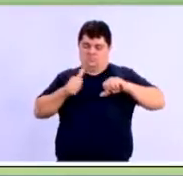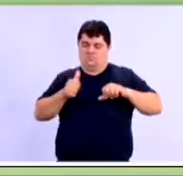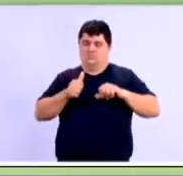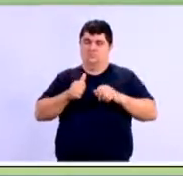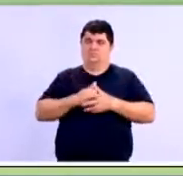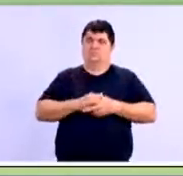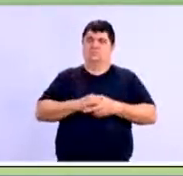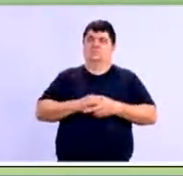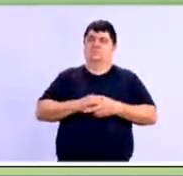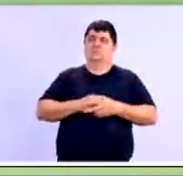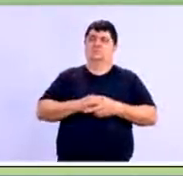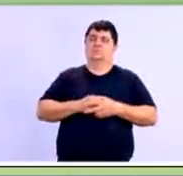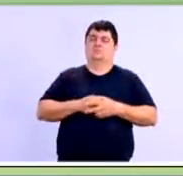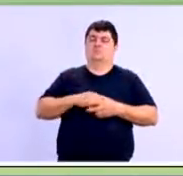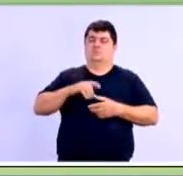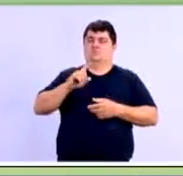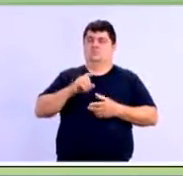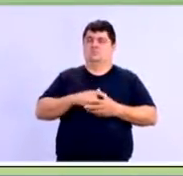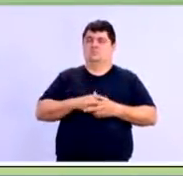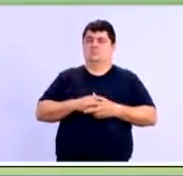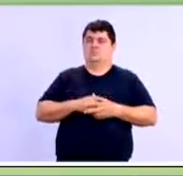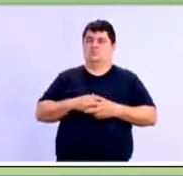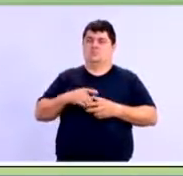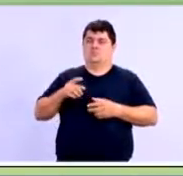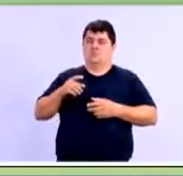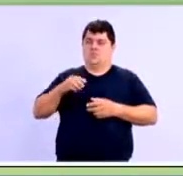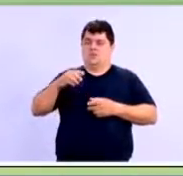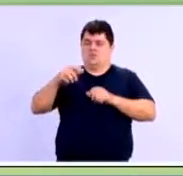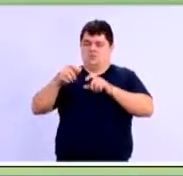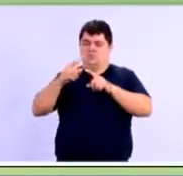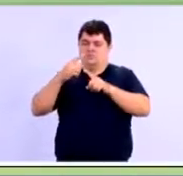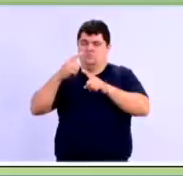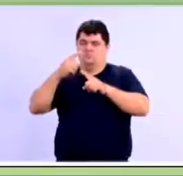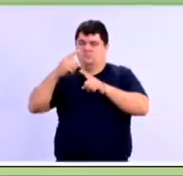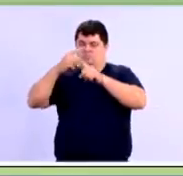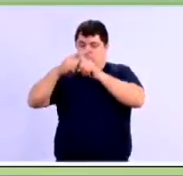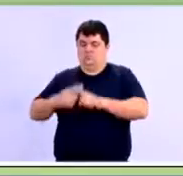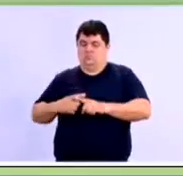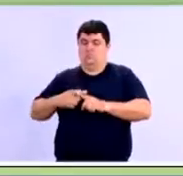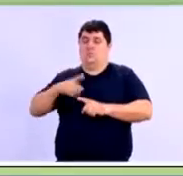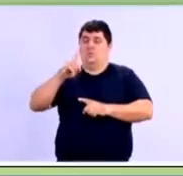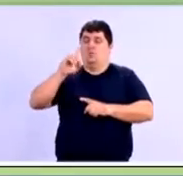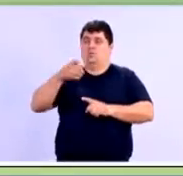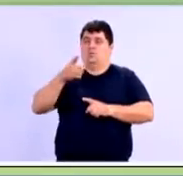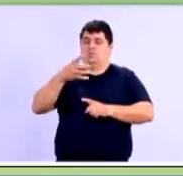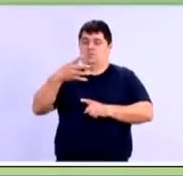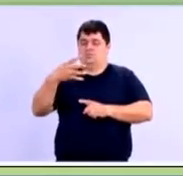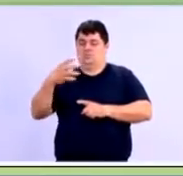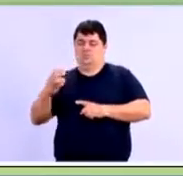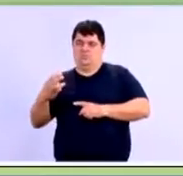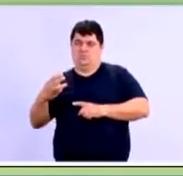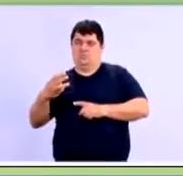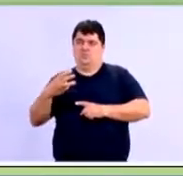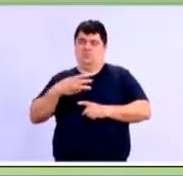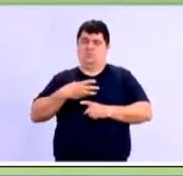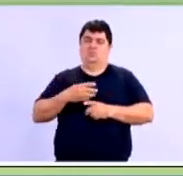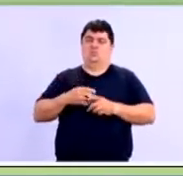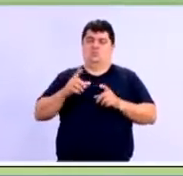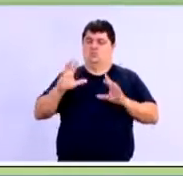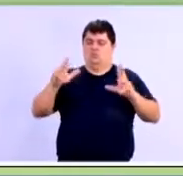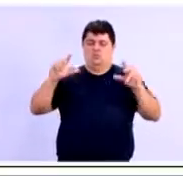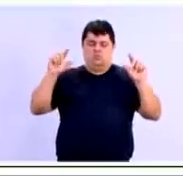1,61 vezes, né? E vou fazer o quê? Vou multiplicar pelo 1,43, que é a minha margem. Então, giro baixo, margem